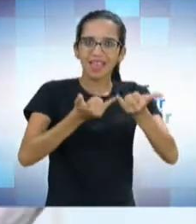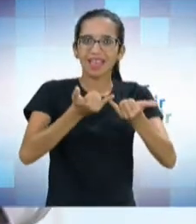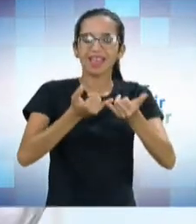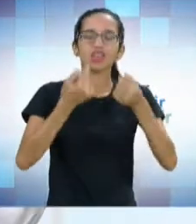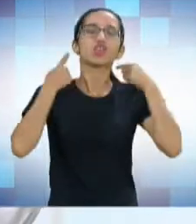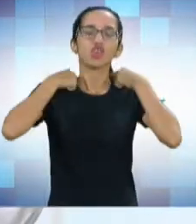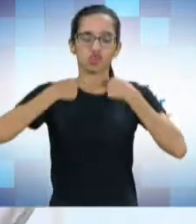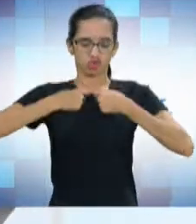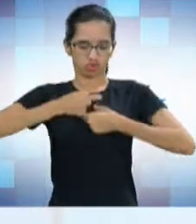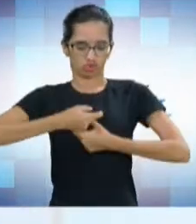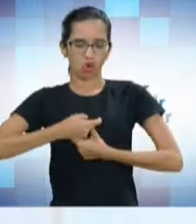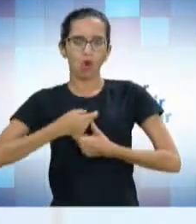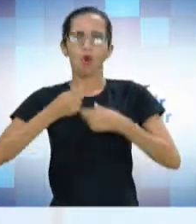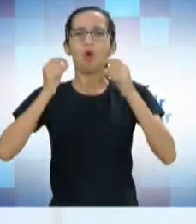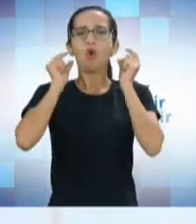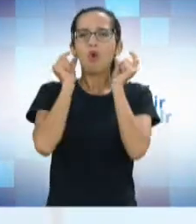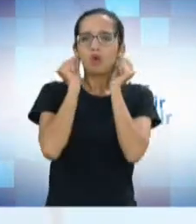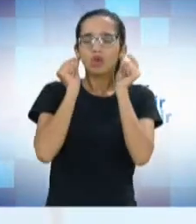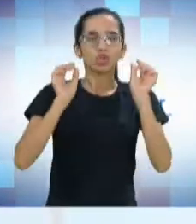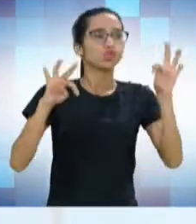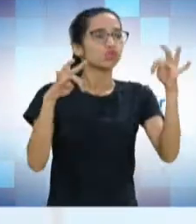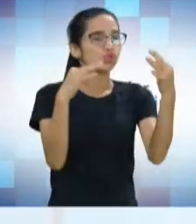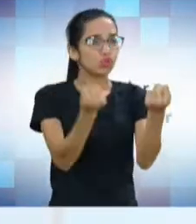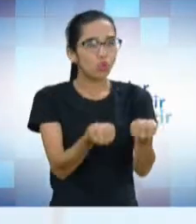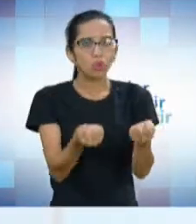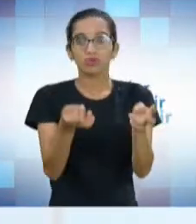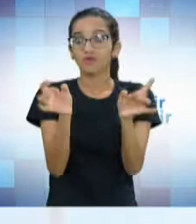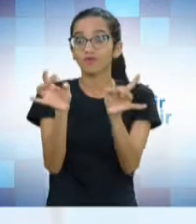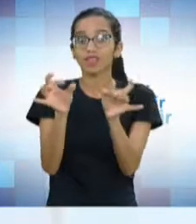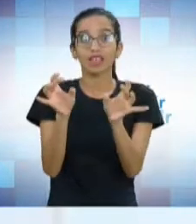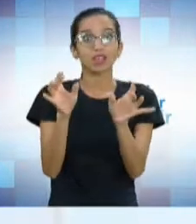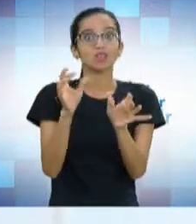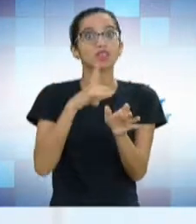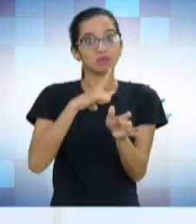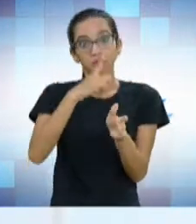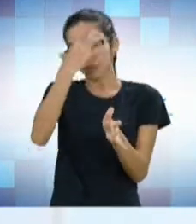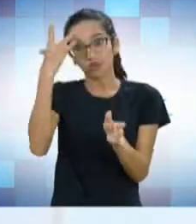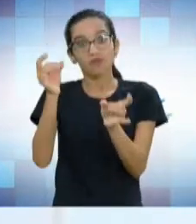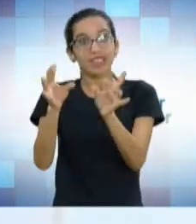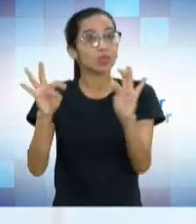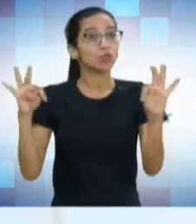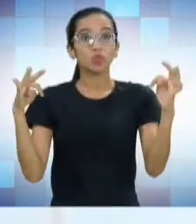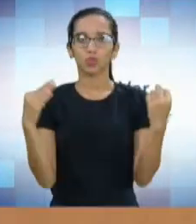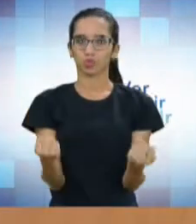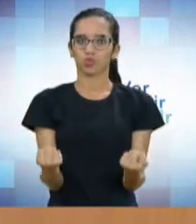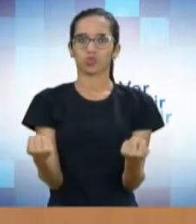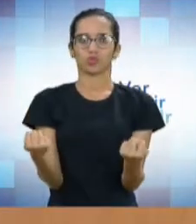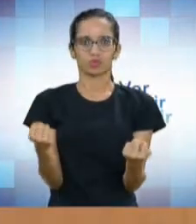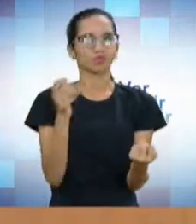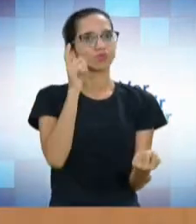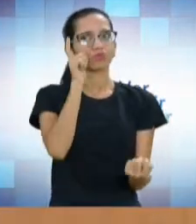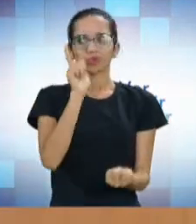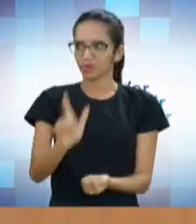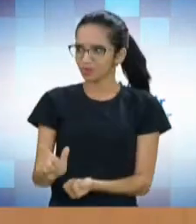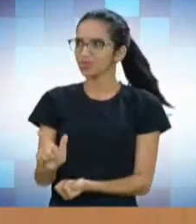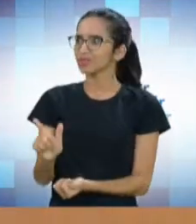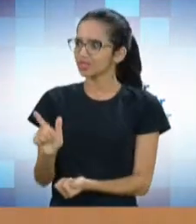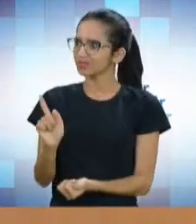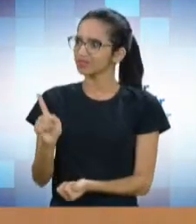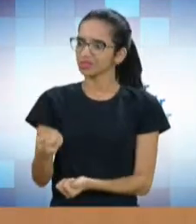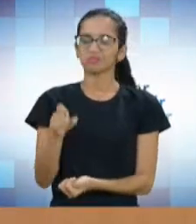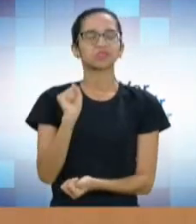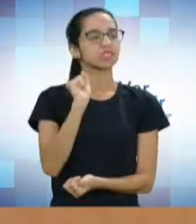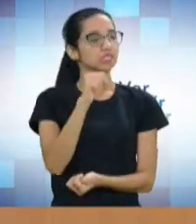todos que levaram as peças foram teve gente que vendeu tudo todas as peças se eu vender graças a ele porque a dificuldade